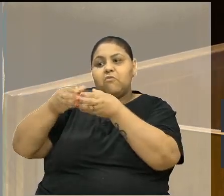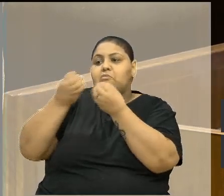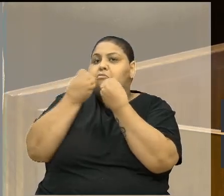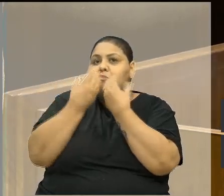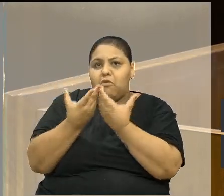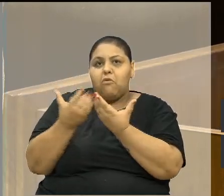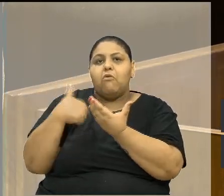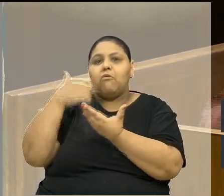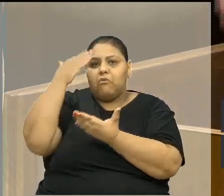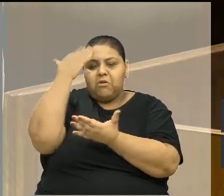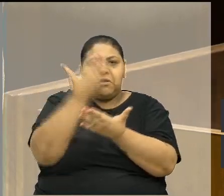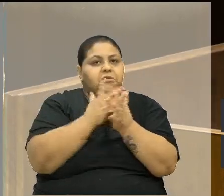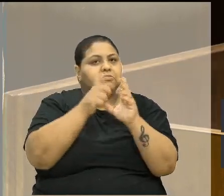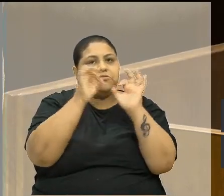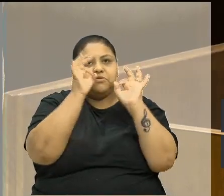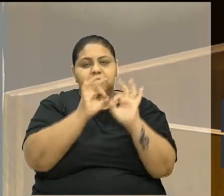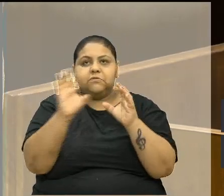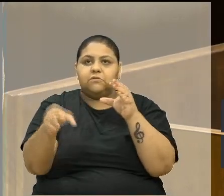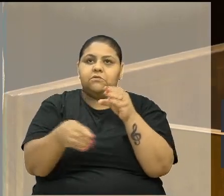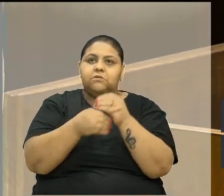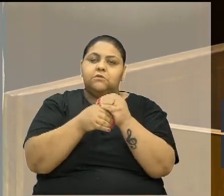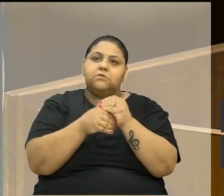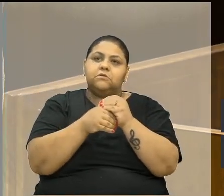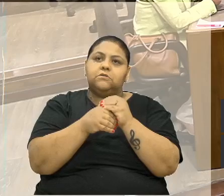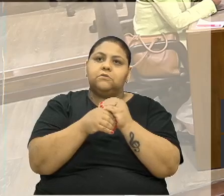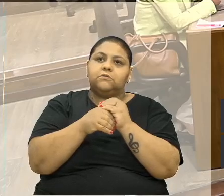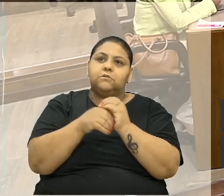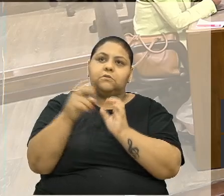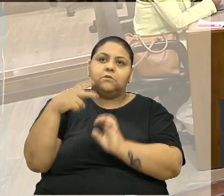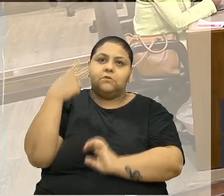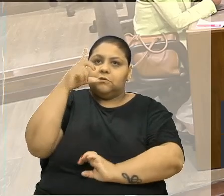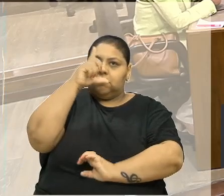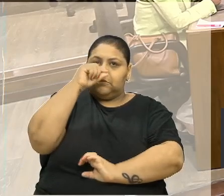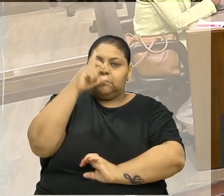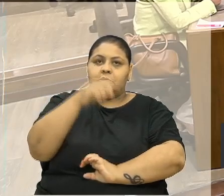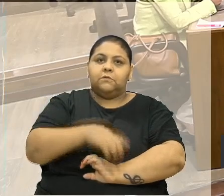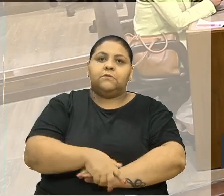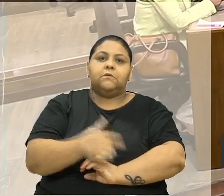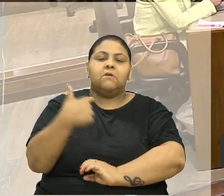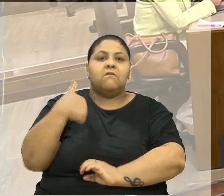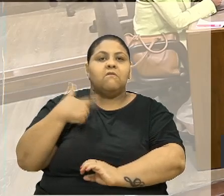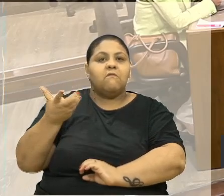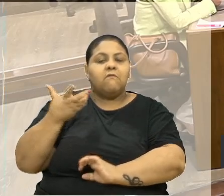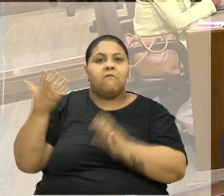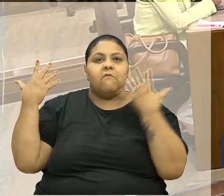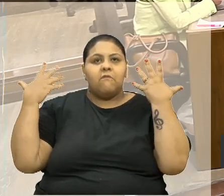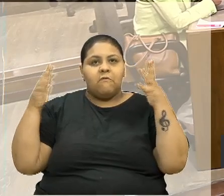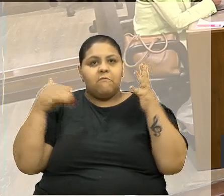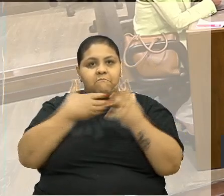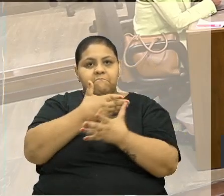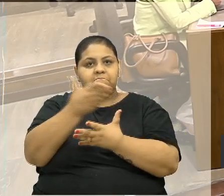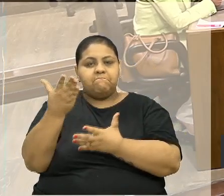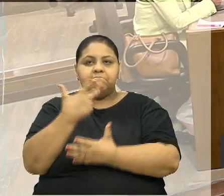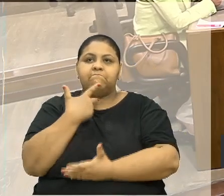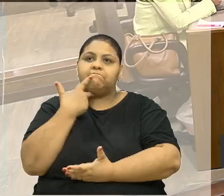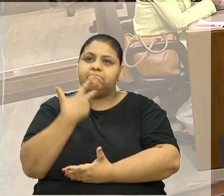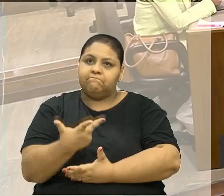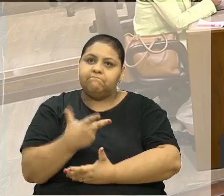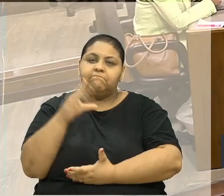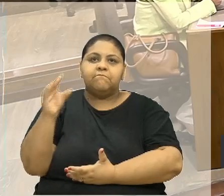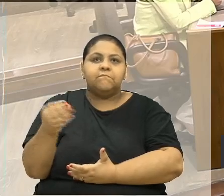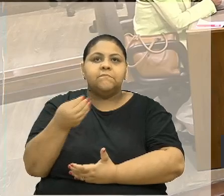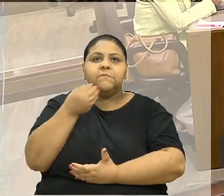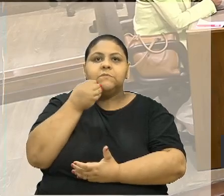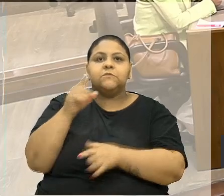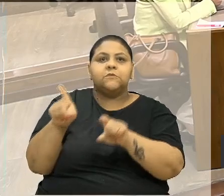tenho certeza vereador. Que vai dar tudo certo. Sua parte, vereador Sandro. Vereador Bressan, eu quero parabenizar o senhor pela sua fala e quero aproveitar e